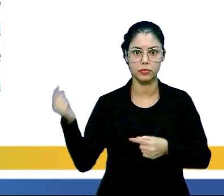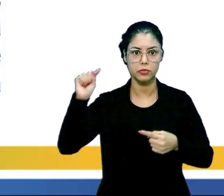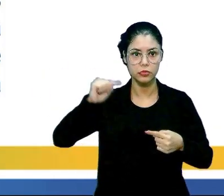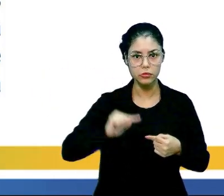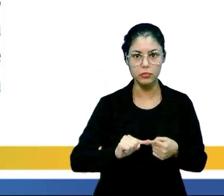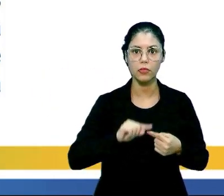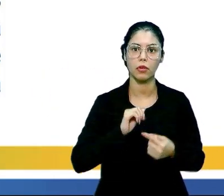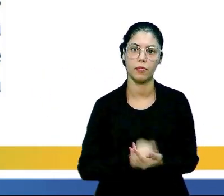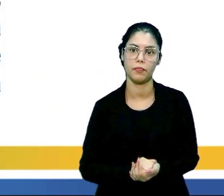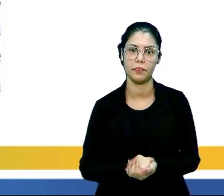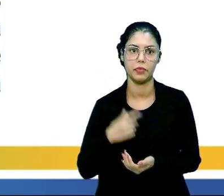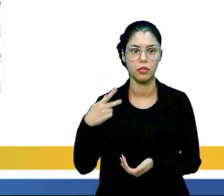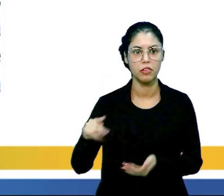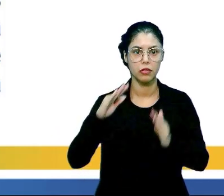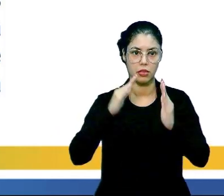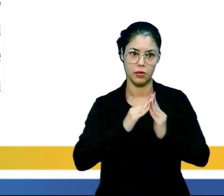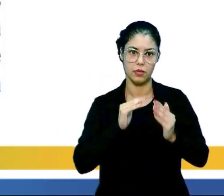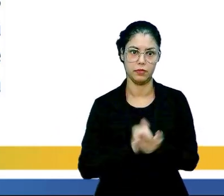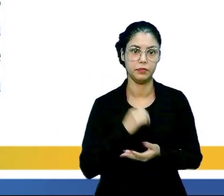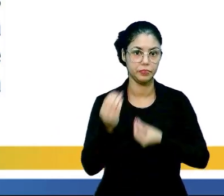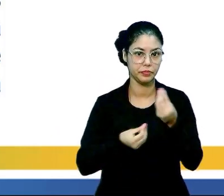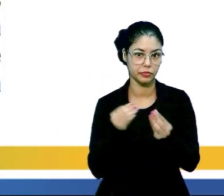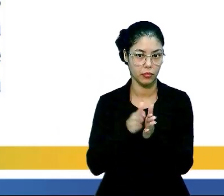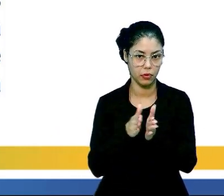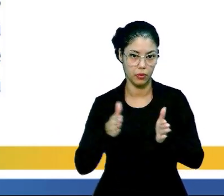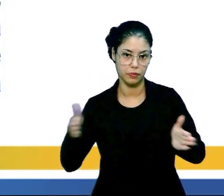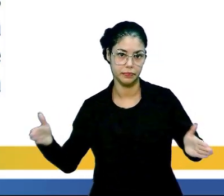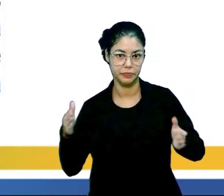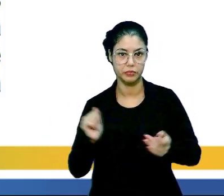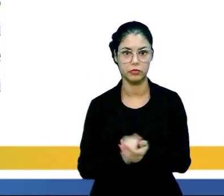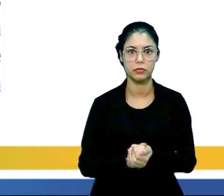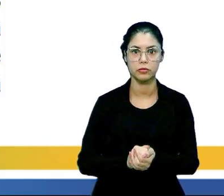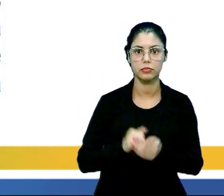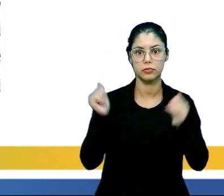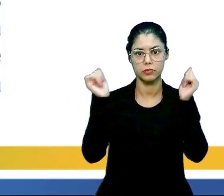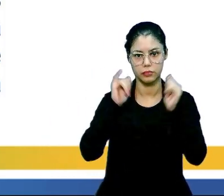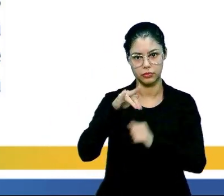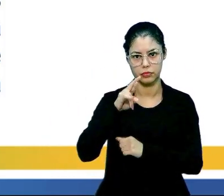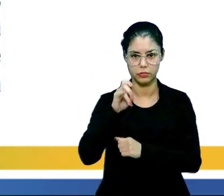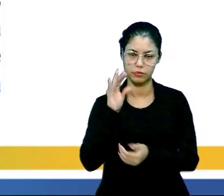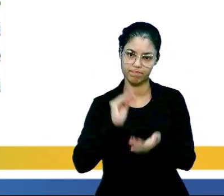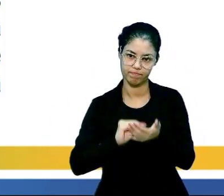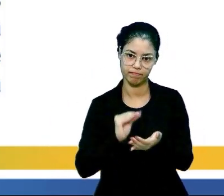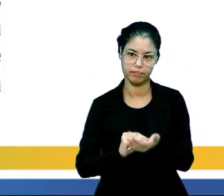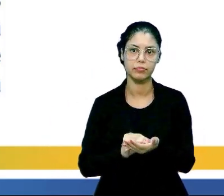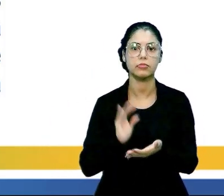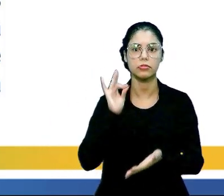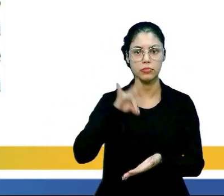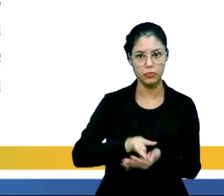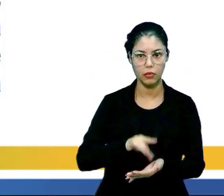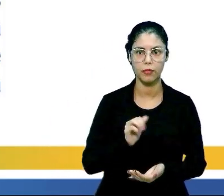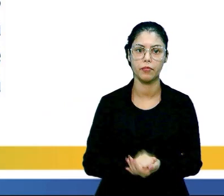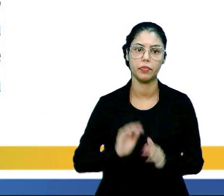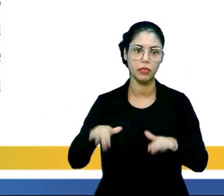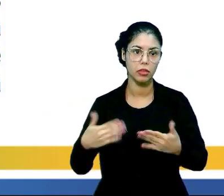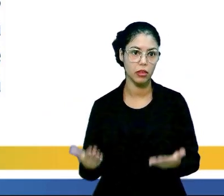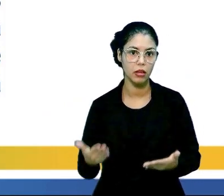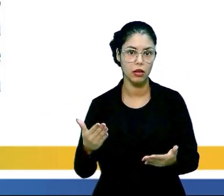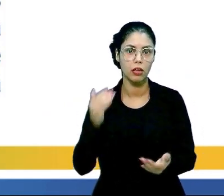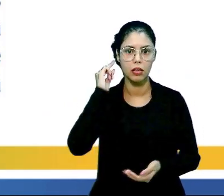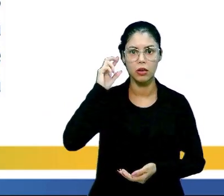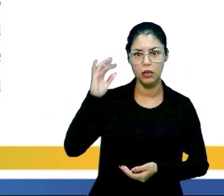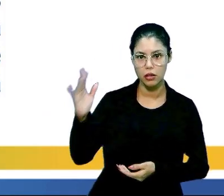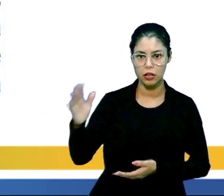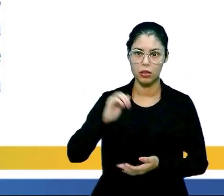cinema próxima ao seu lar, como uma forma de afastar-se da sua infeliz realidade. Tal obra